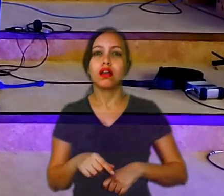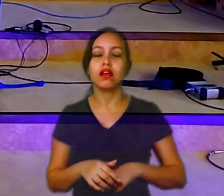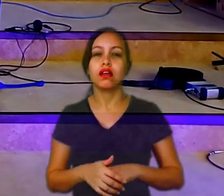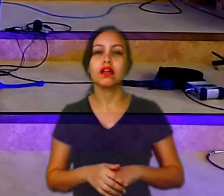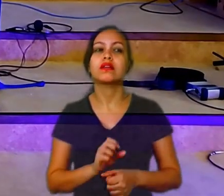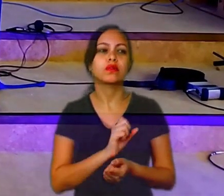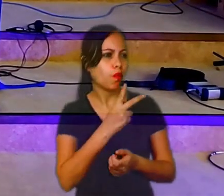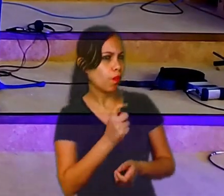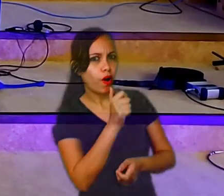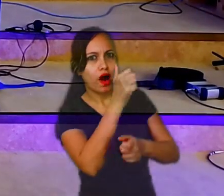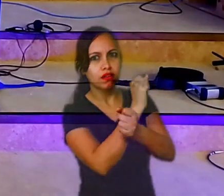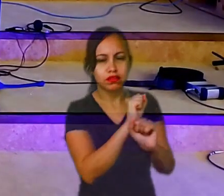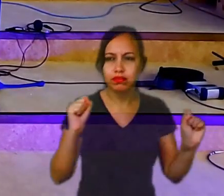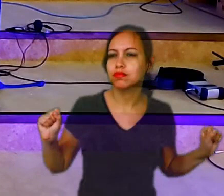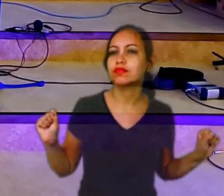é impossível,